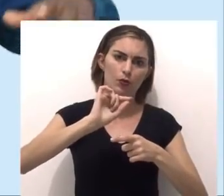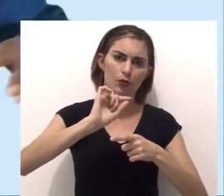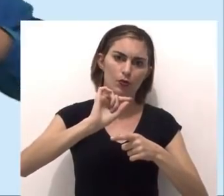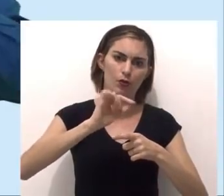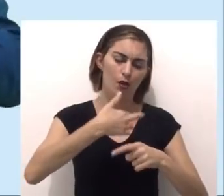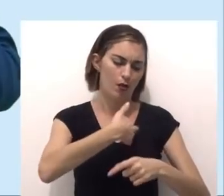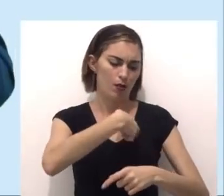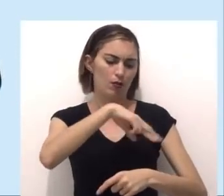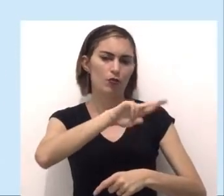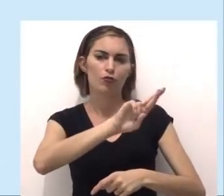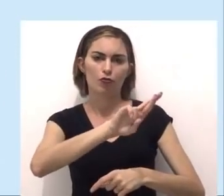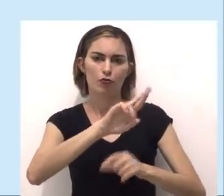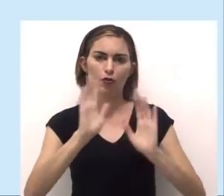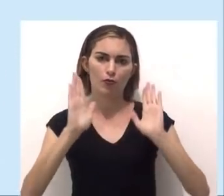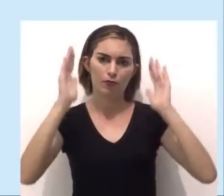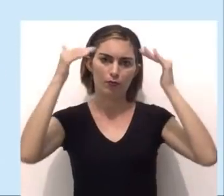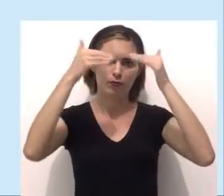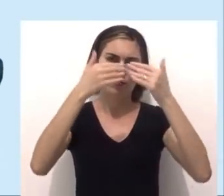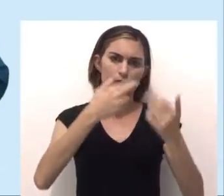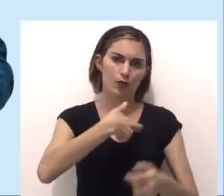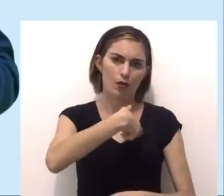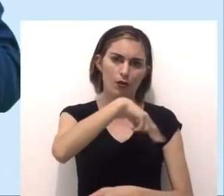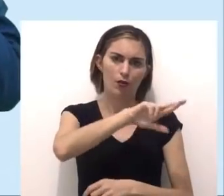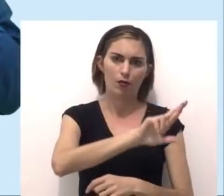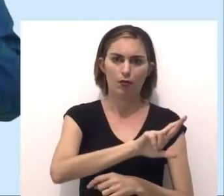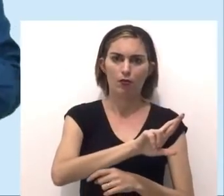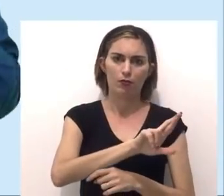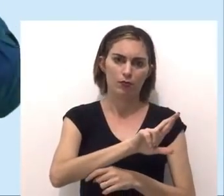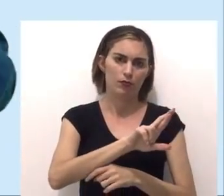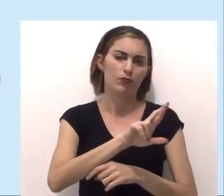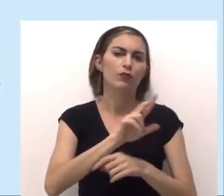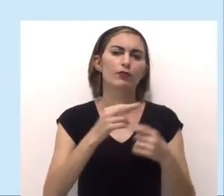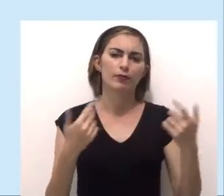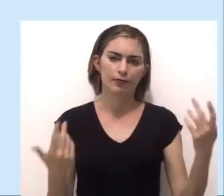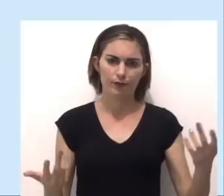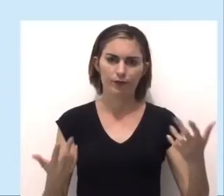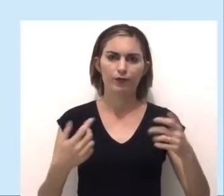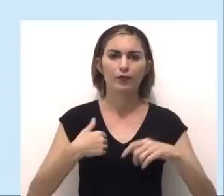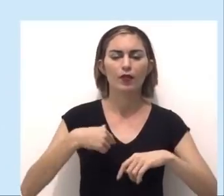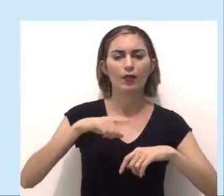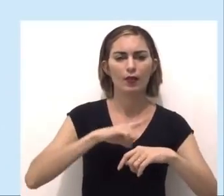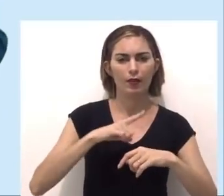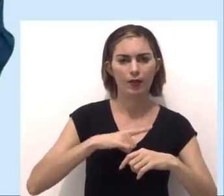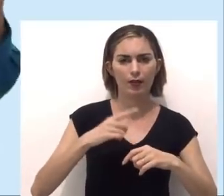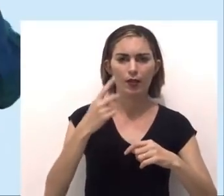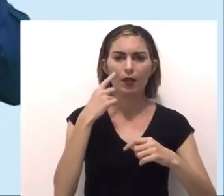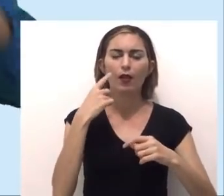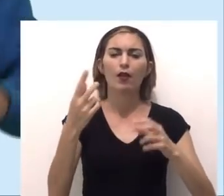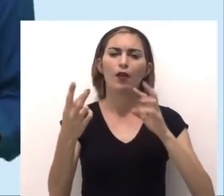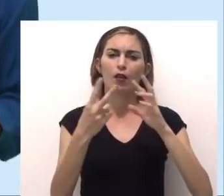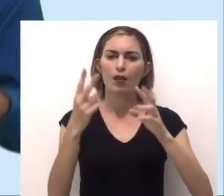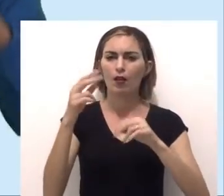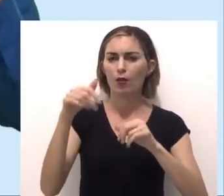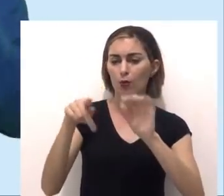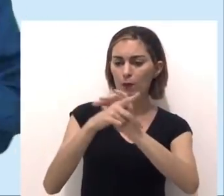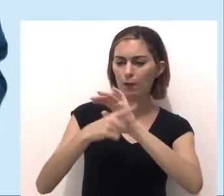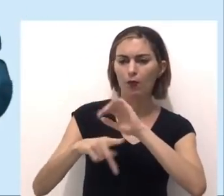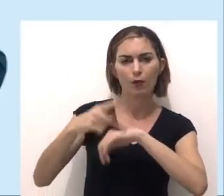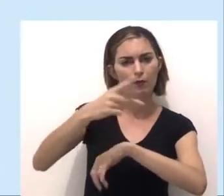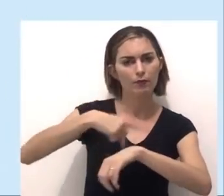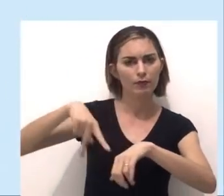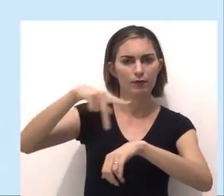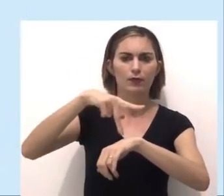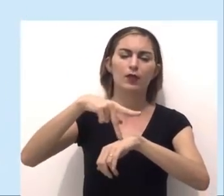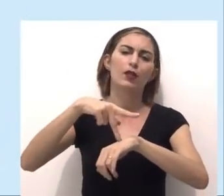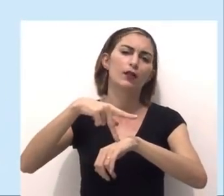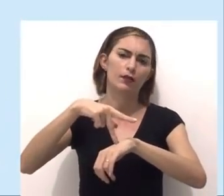da religião. Que o rei, na realidade, existia o direito divino. Então havia uma ideologia